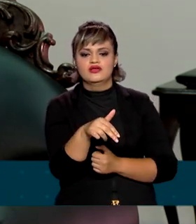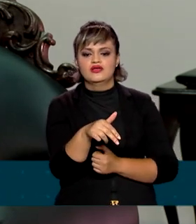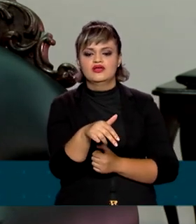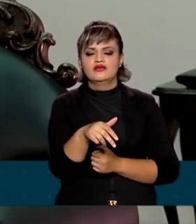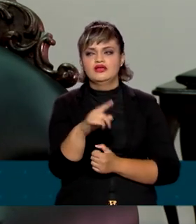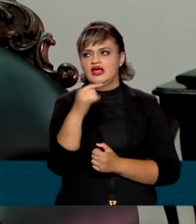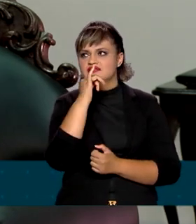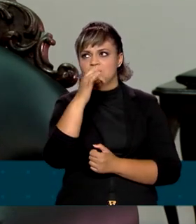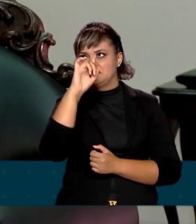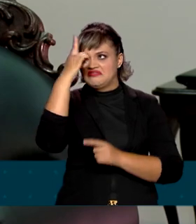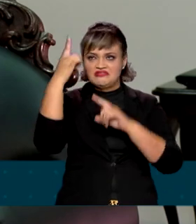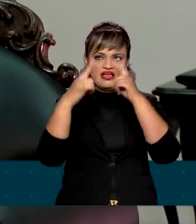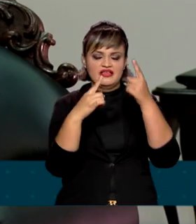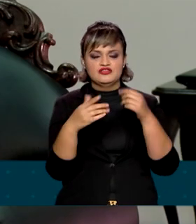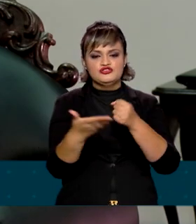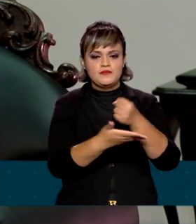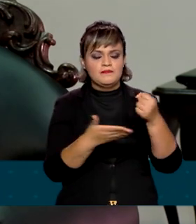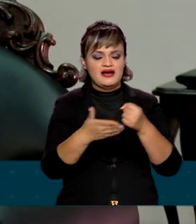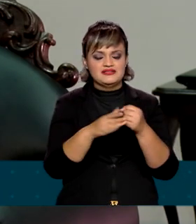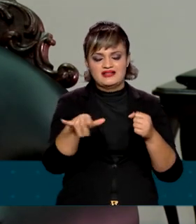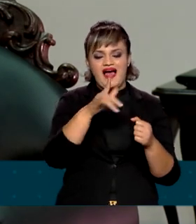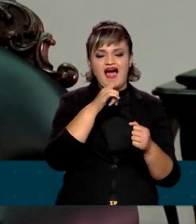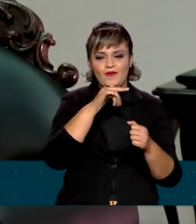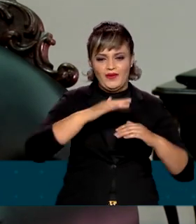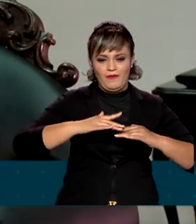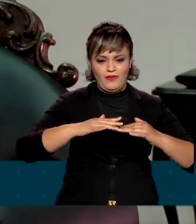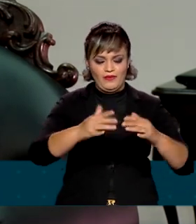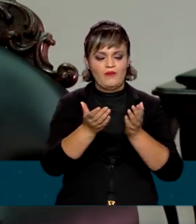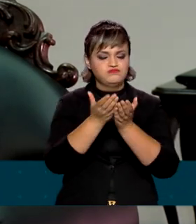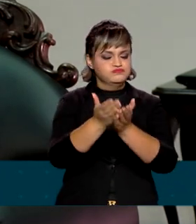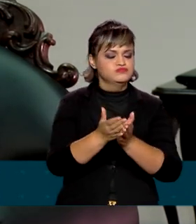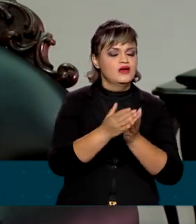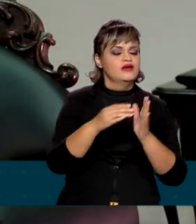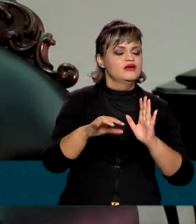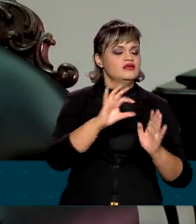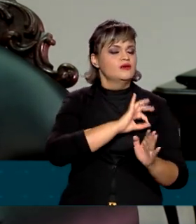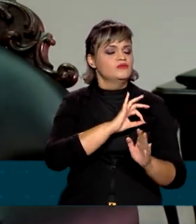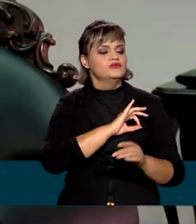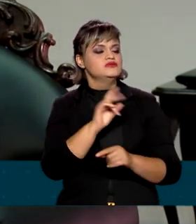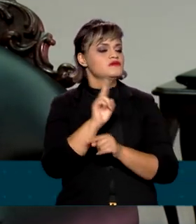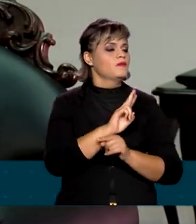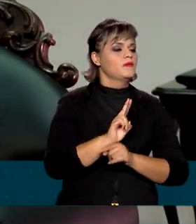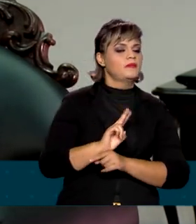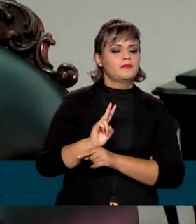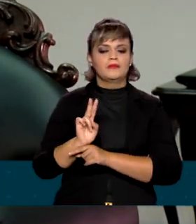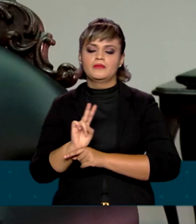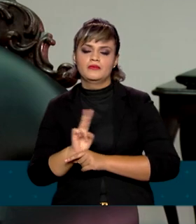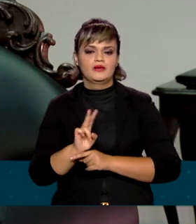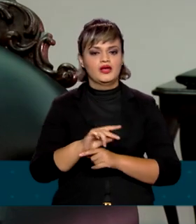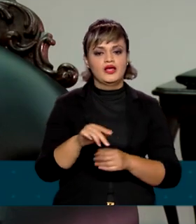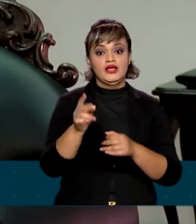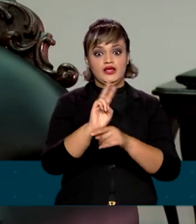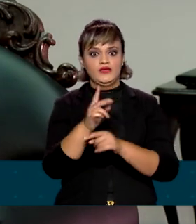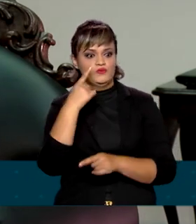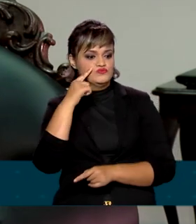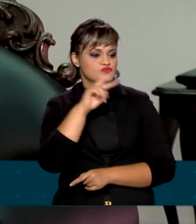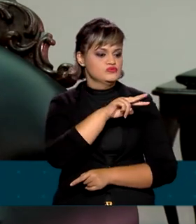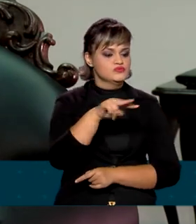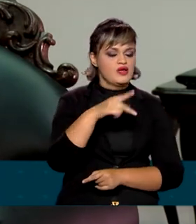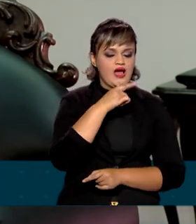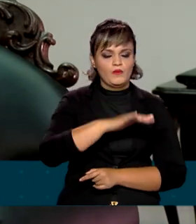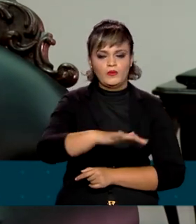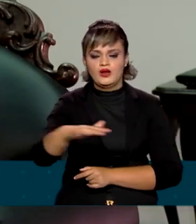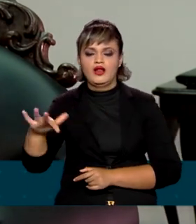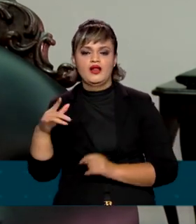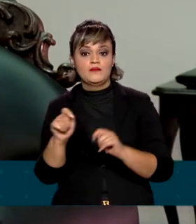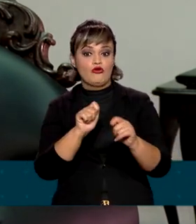ideias de novas bases fluviais Que a Polícia Federal já tem algumas bases ali e o a questão dos rios ali é muito importante